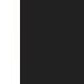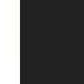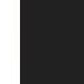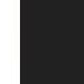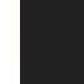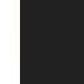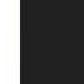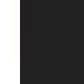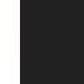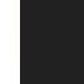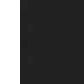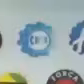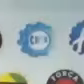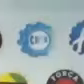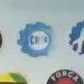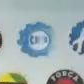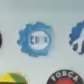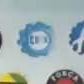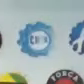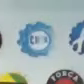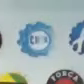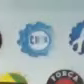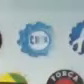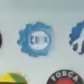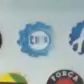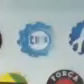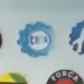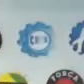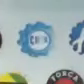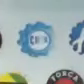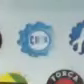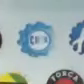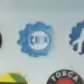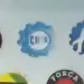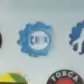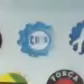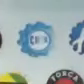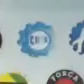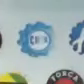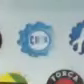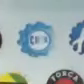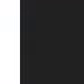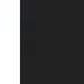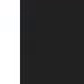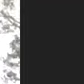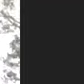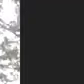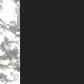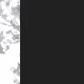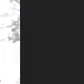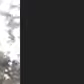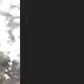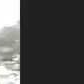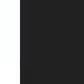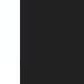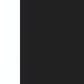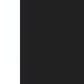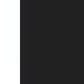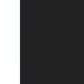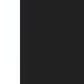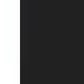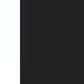isso é... O próprio sindicato tem essa indicação, fiquem em casa, né? Fiquem em casa, se protejam, né? Faz esse